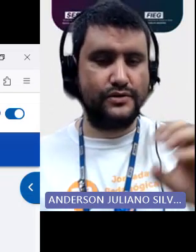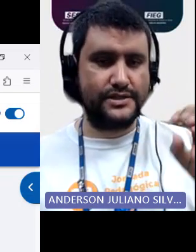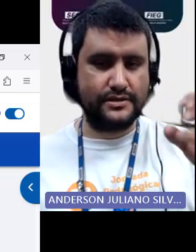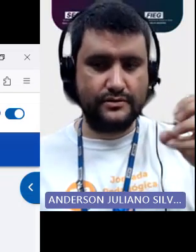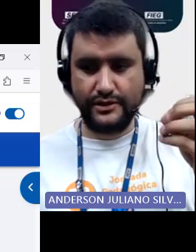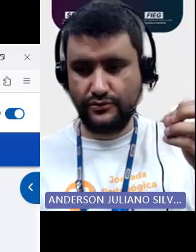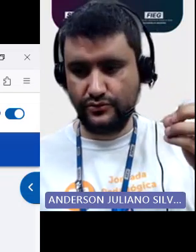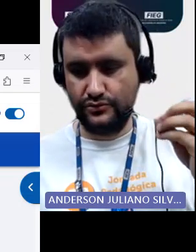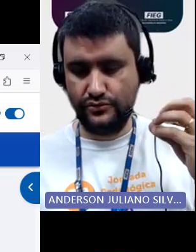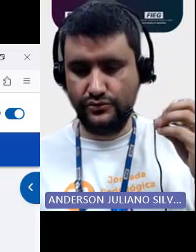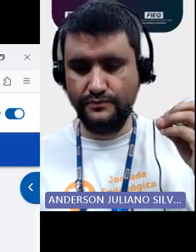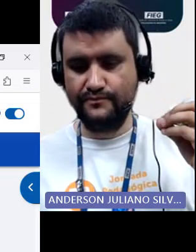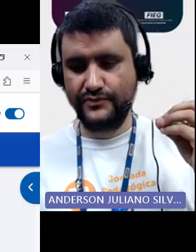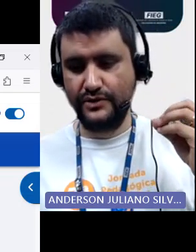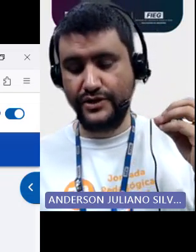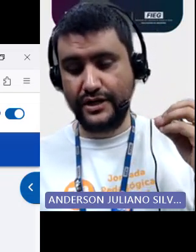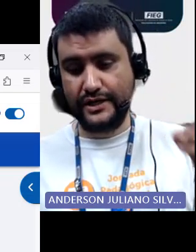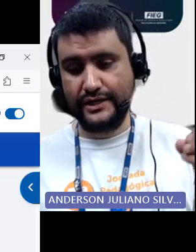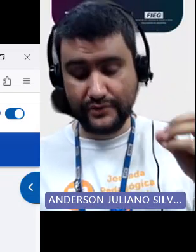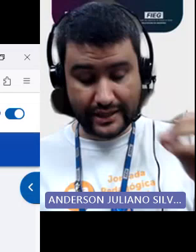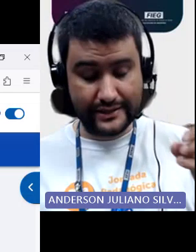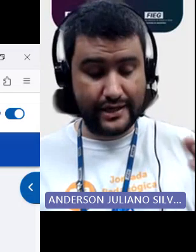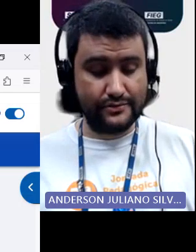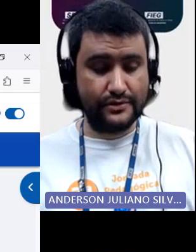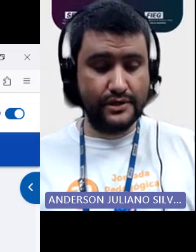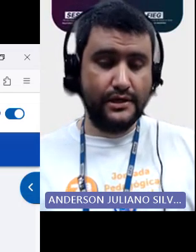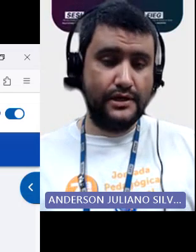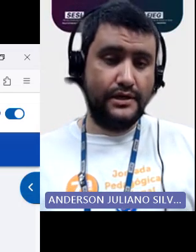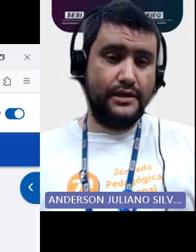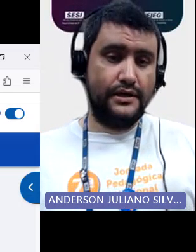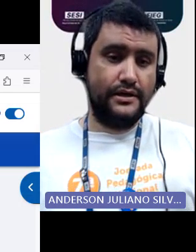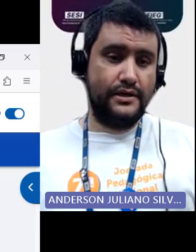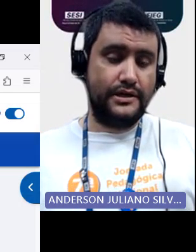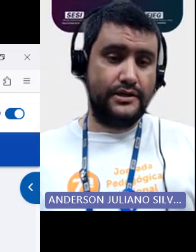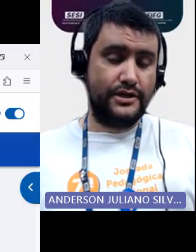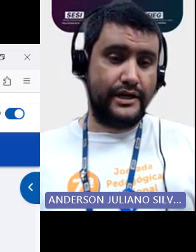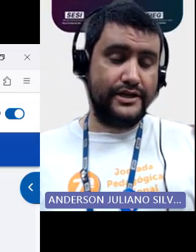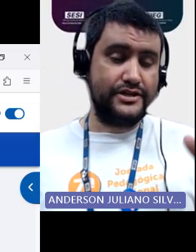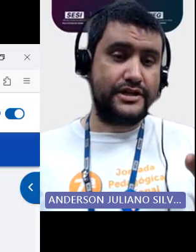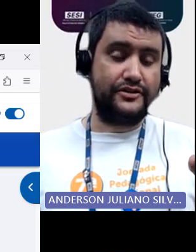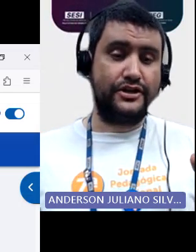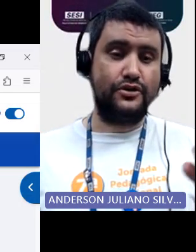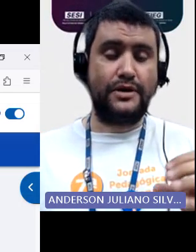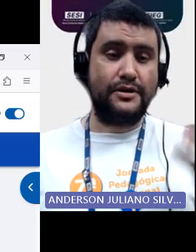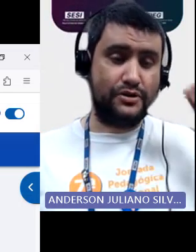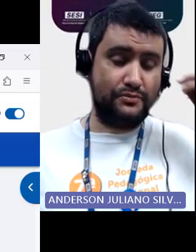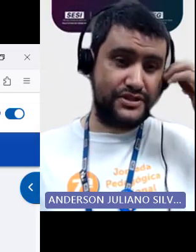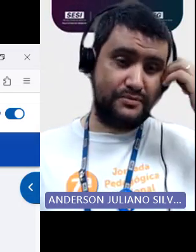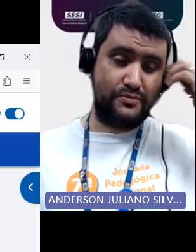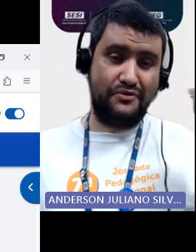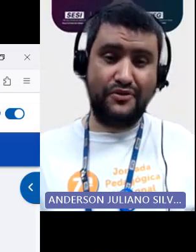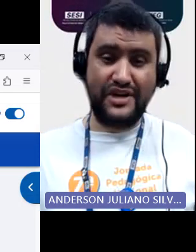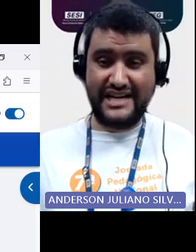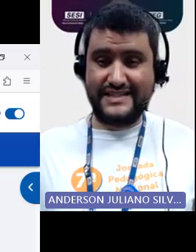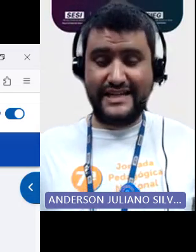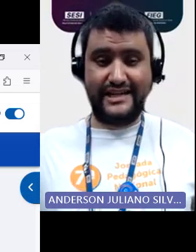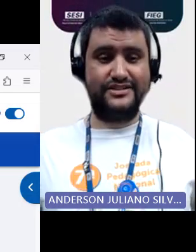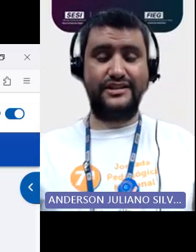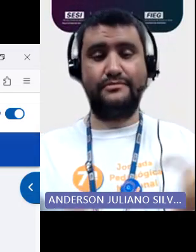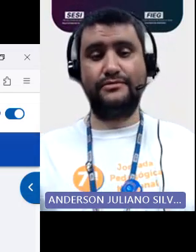aquela articulação, né? Do encadernado. E além disso, ela tem que dobrar. Então, por exemplo, uma